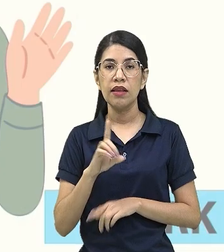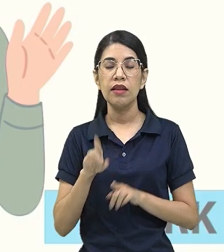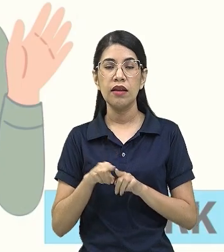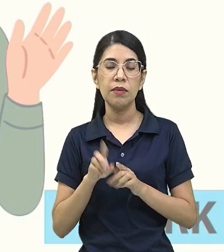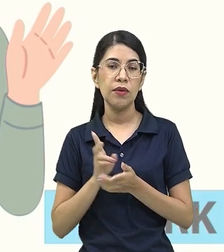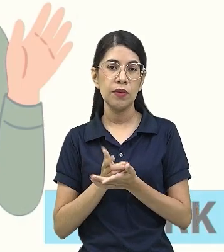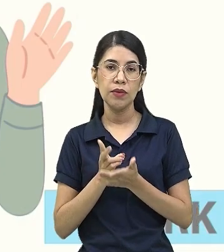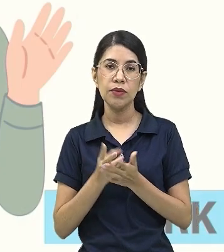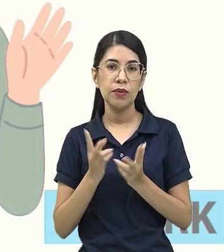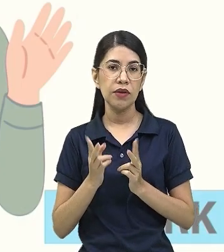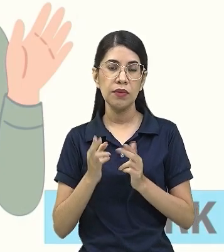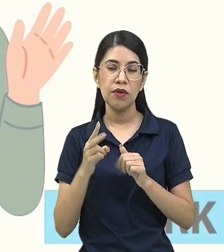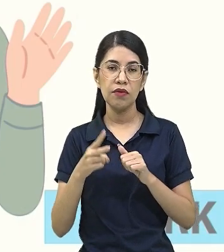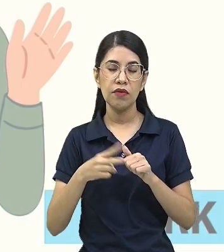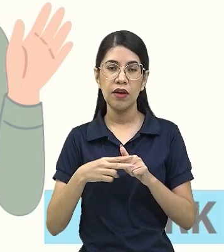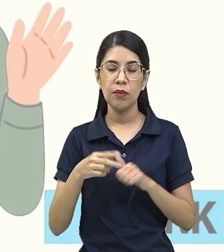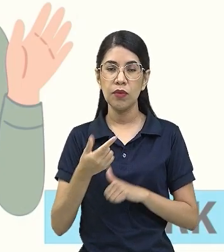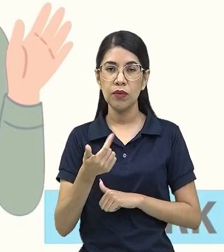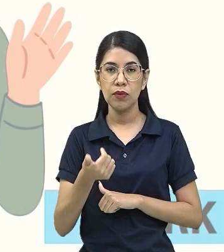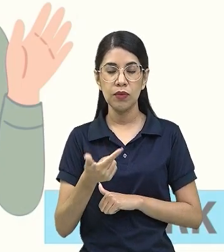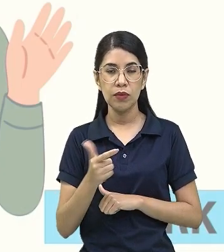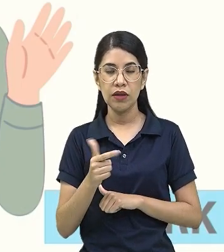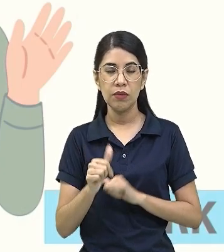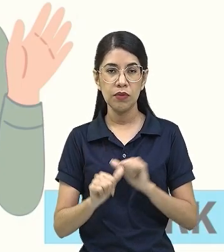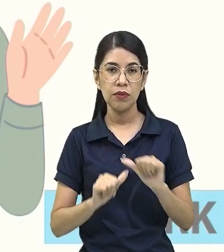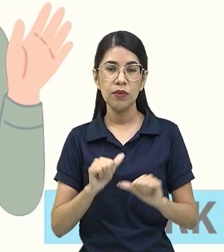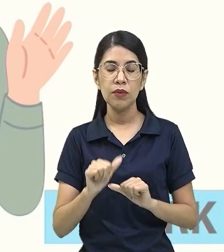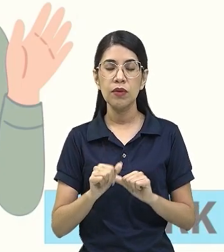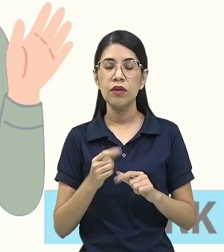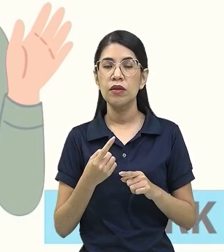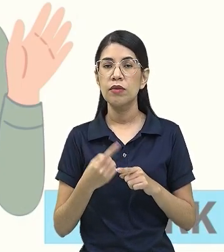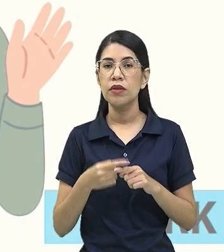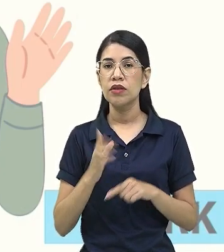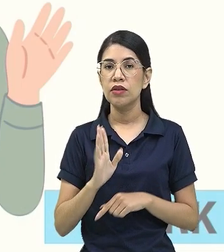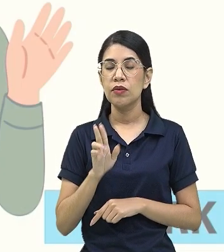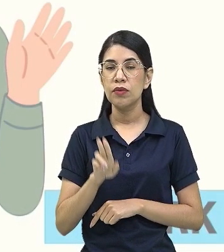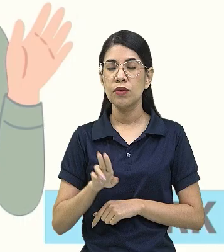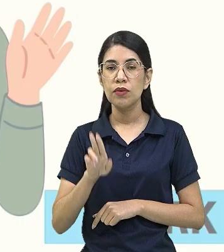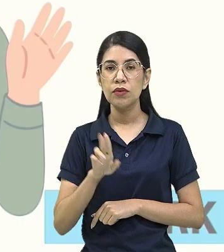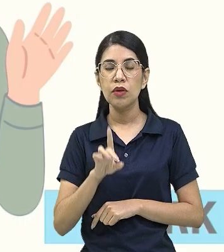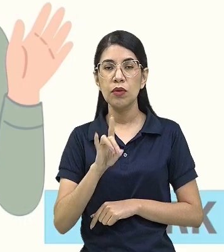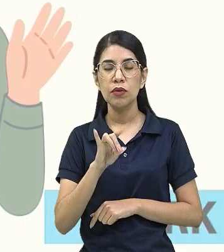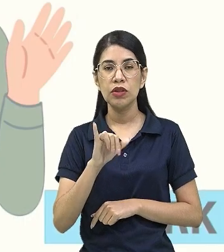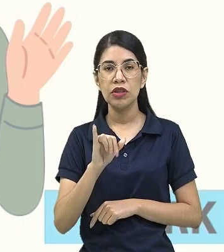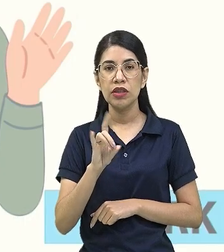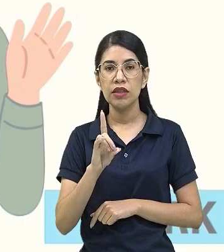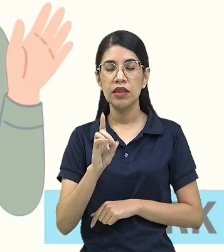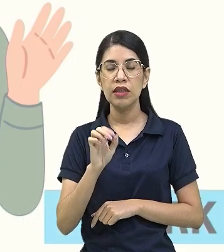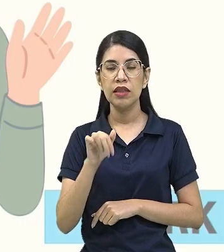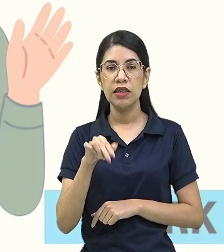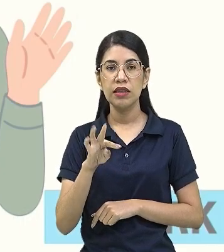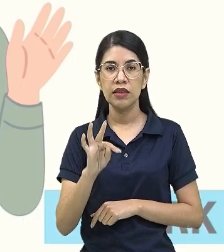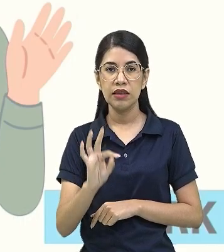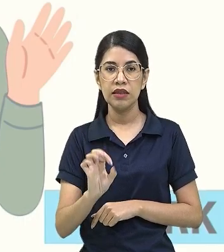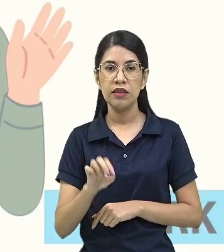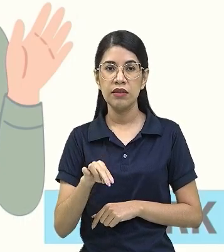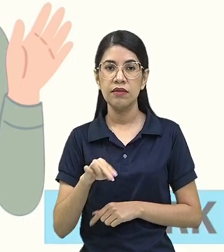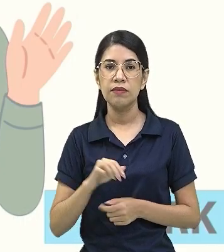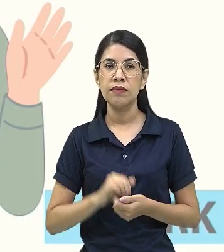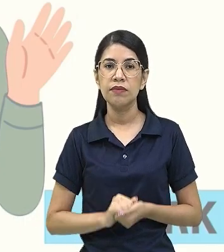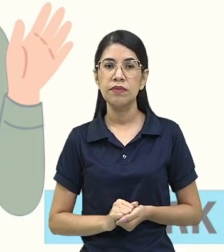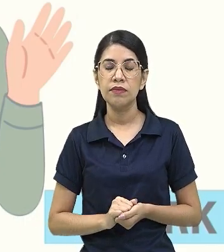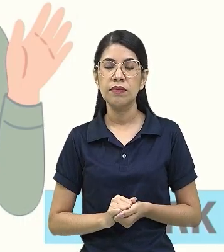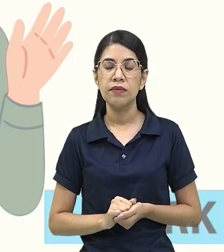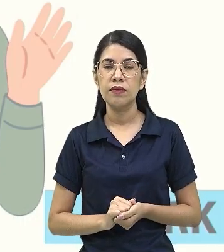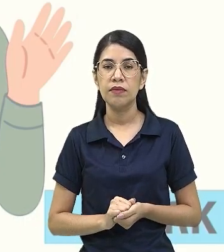da mesma forma. Ele não muda, justamente porque eu já utilizei o didn't, ok? Então, I stay